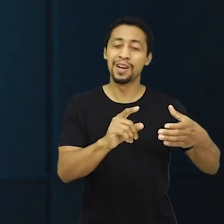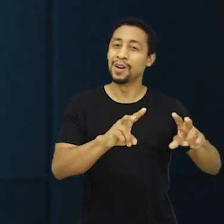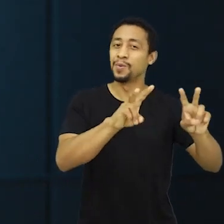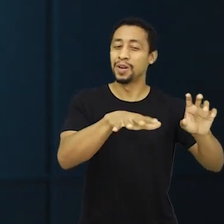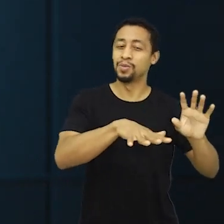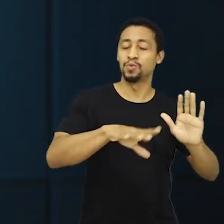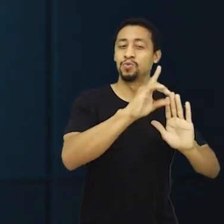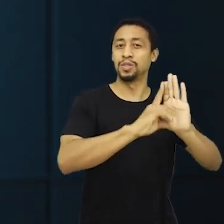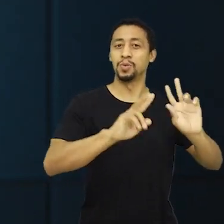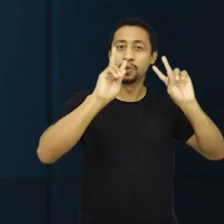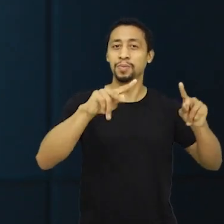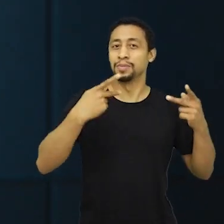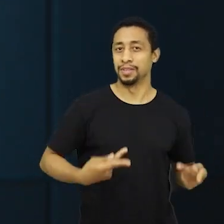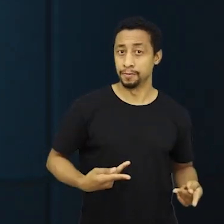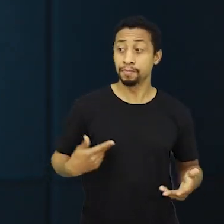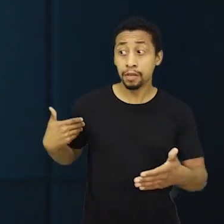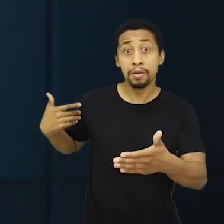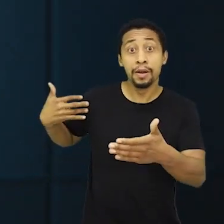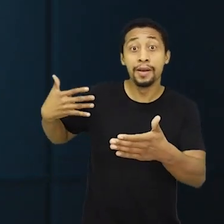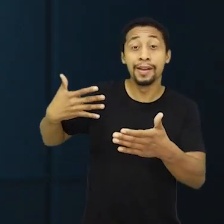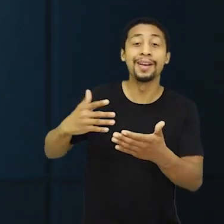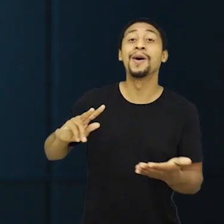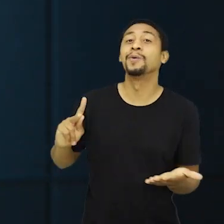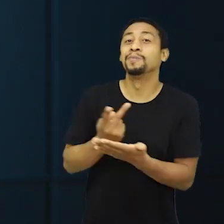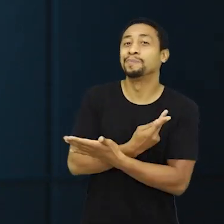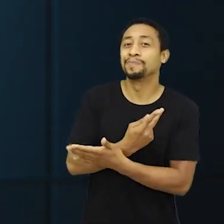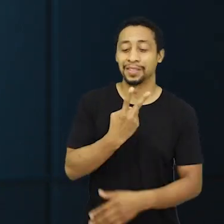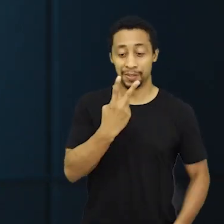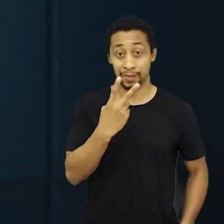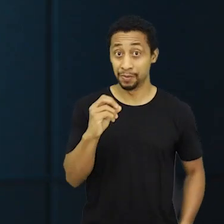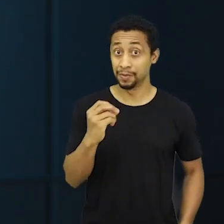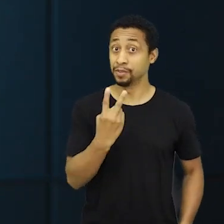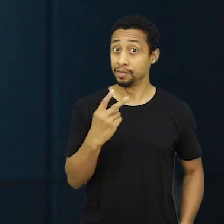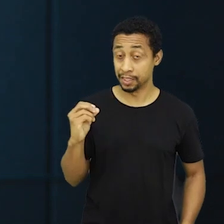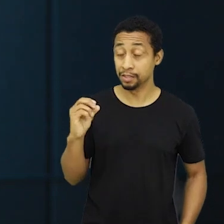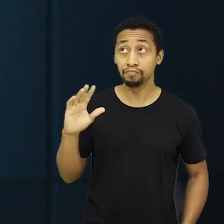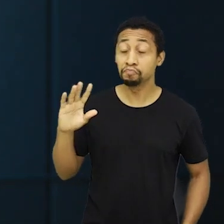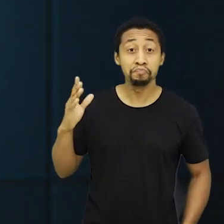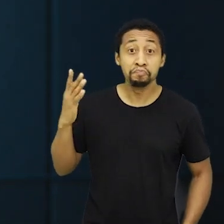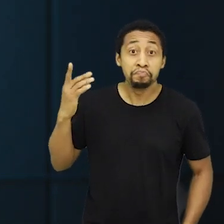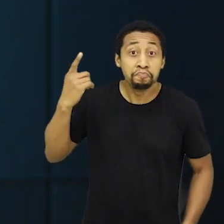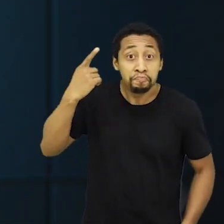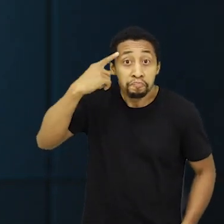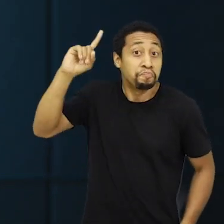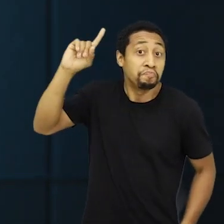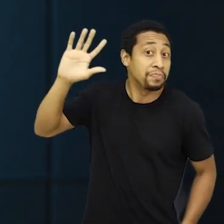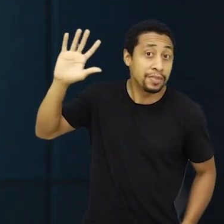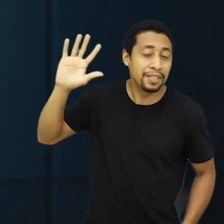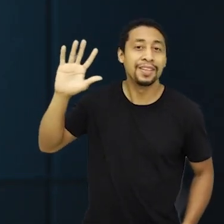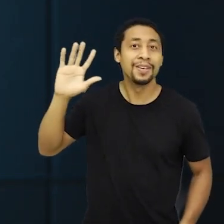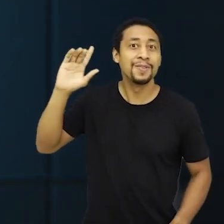é nessa trajetória que um dia, em 2020, eu encontro profissionalmente o Instituto